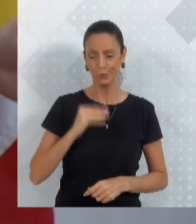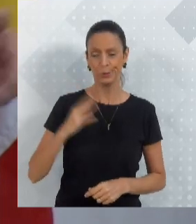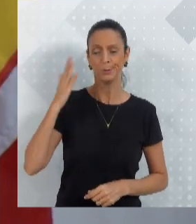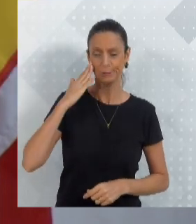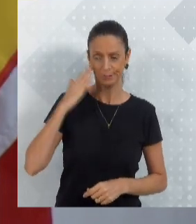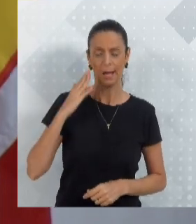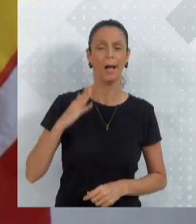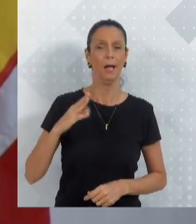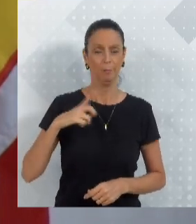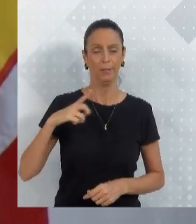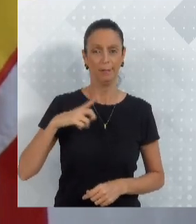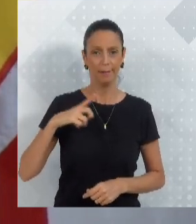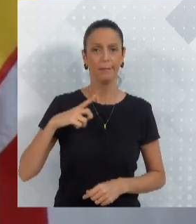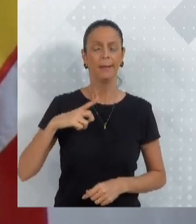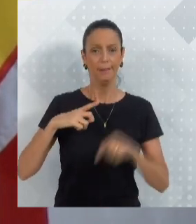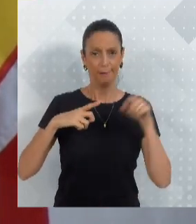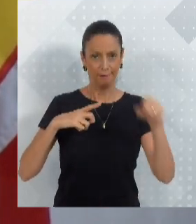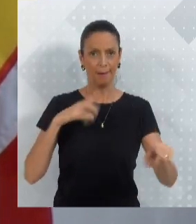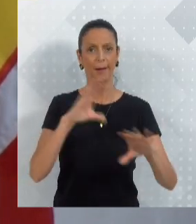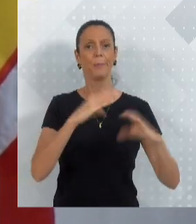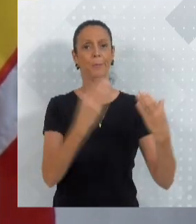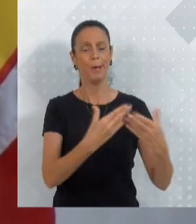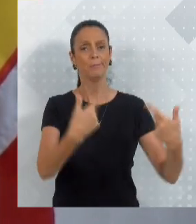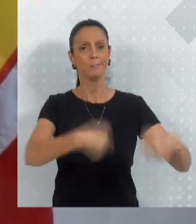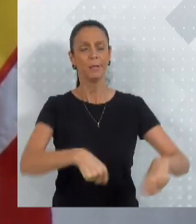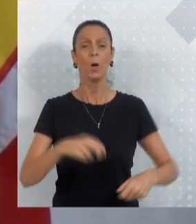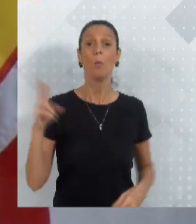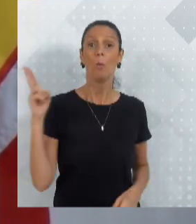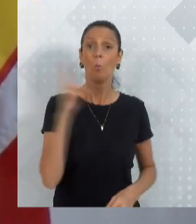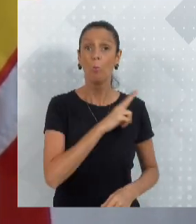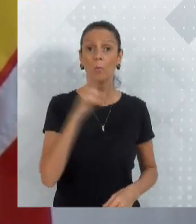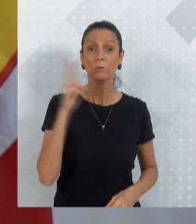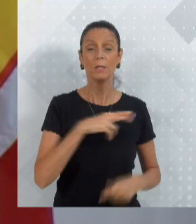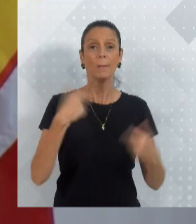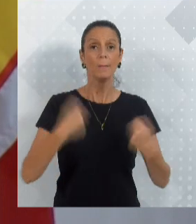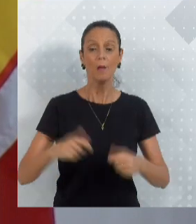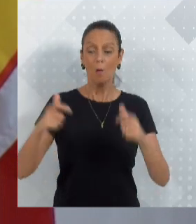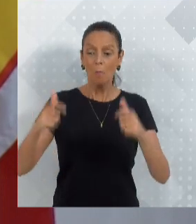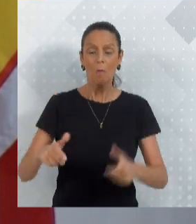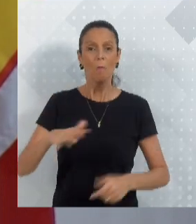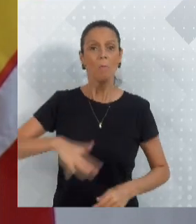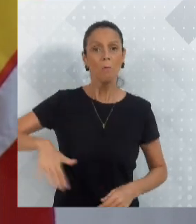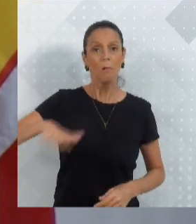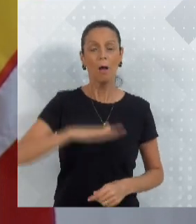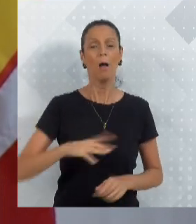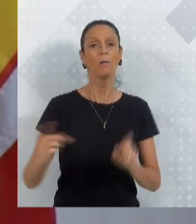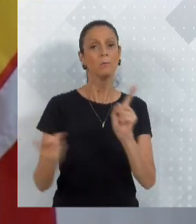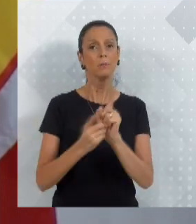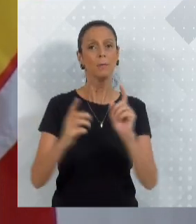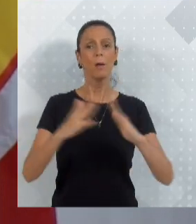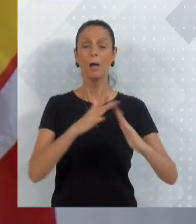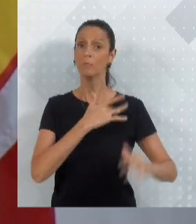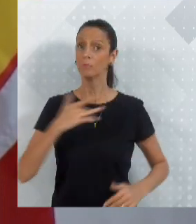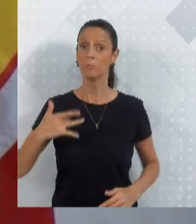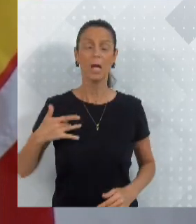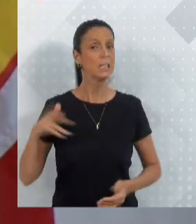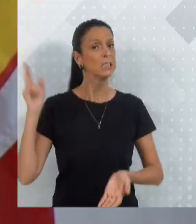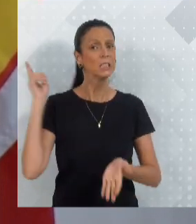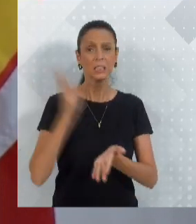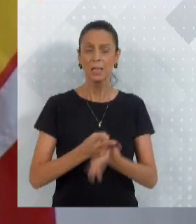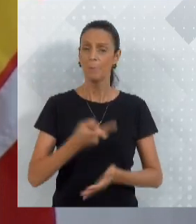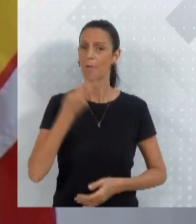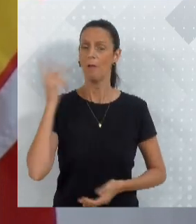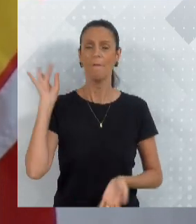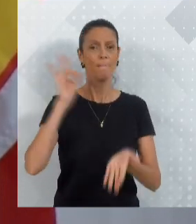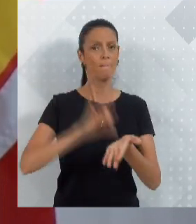né, próximo, sabe a necessidade que tem aquela comunidade, urgentemente, de ter um espaço digno para atendimento à saúde. E sempre foi a verdade, vereador Lanzarin,